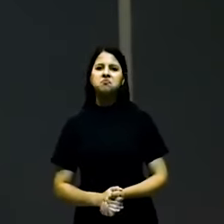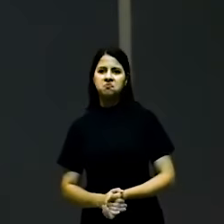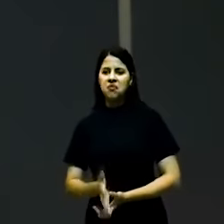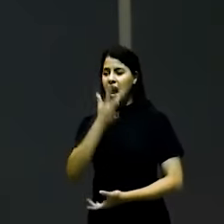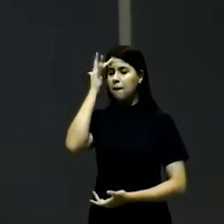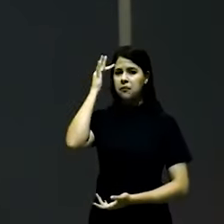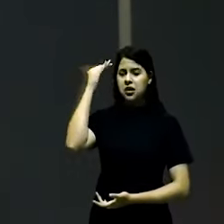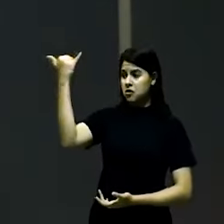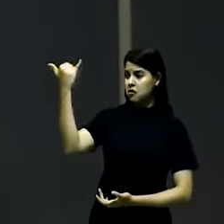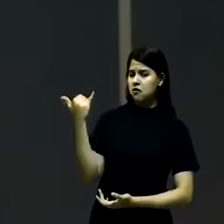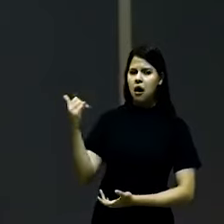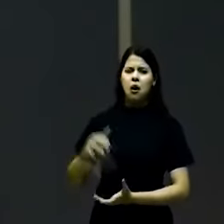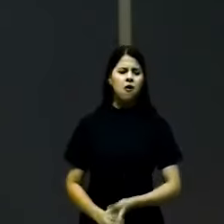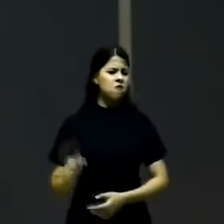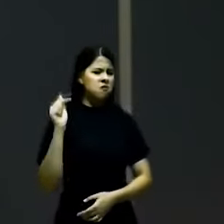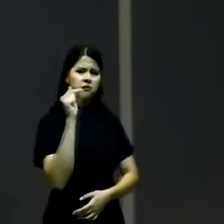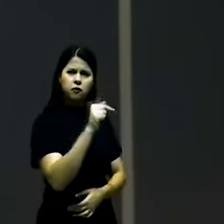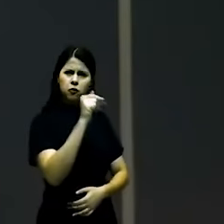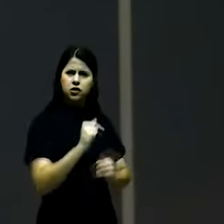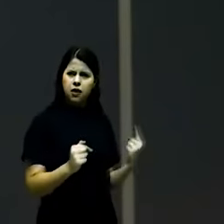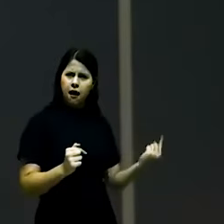nessa posição, você é grande